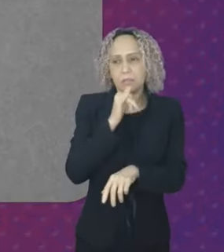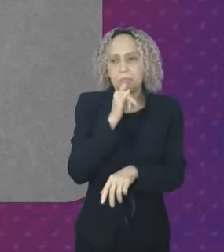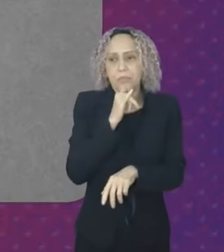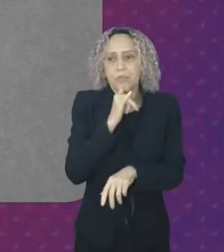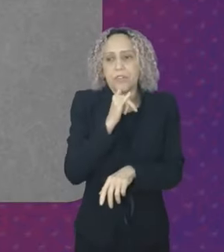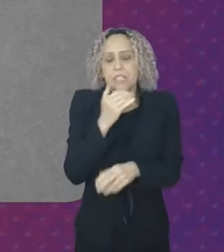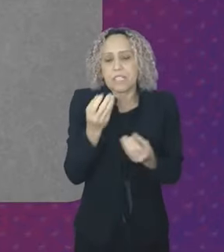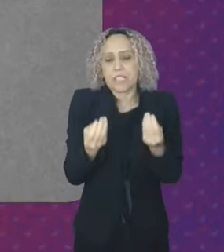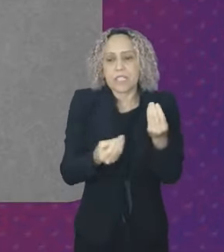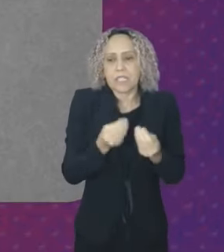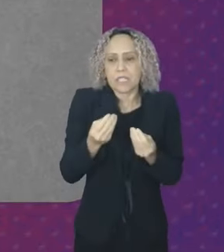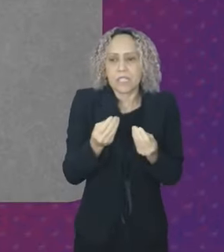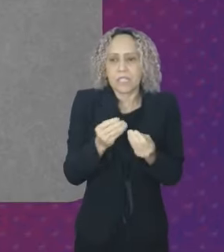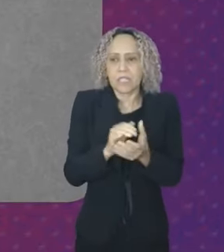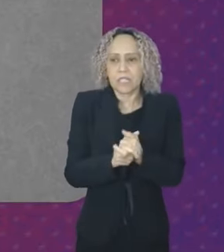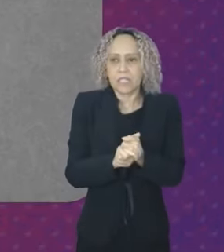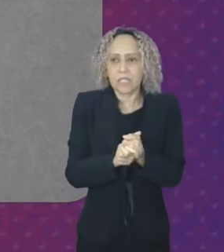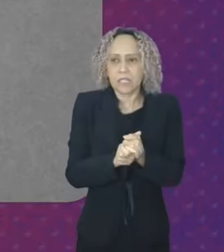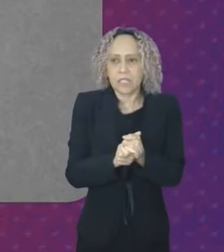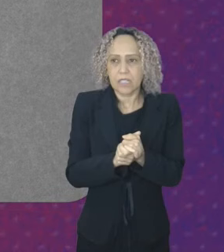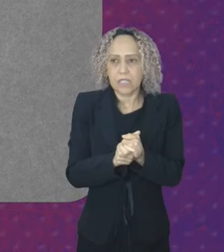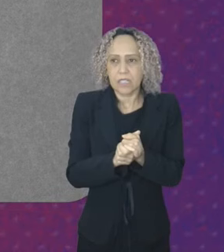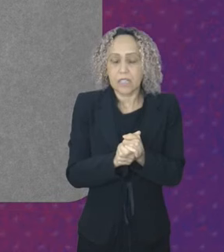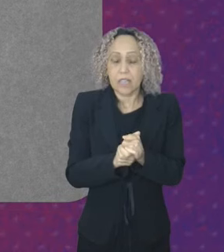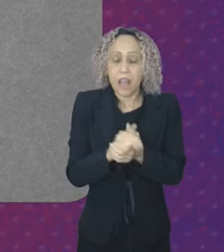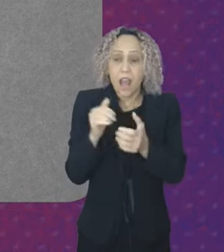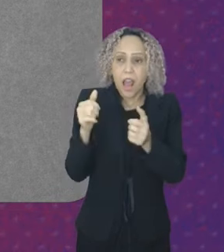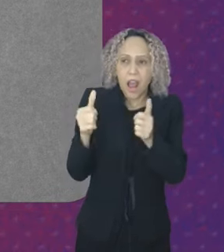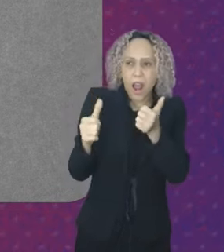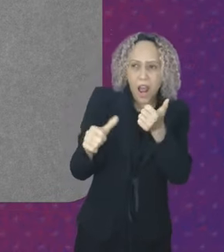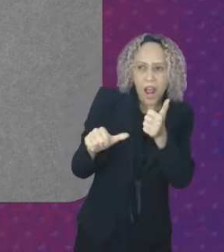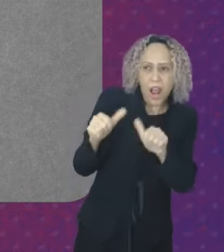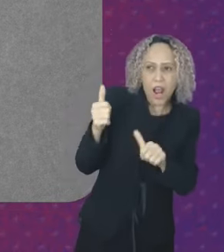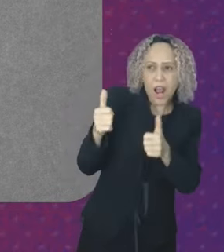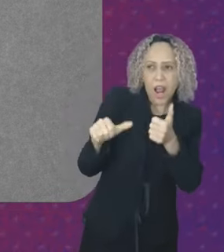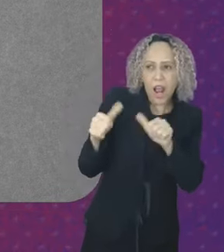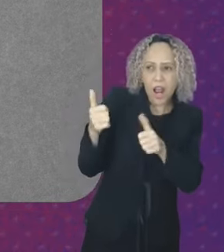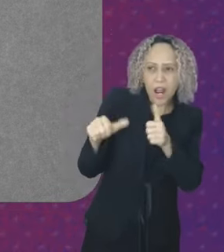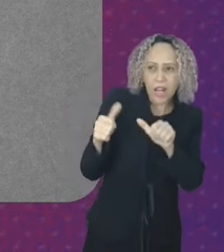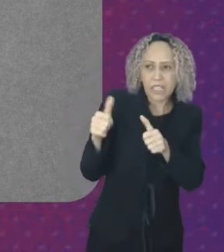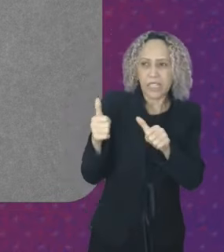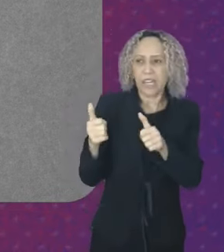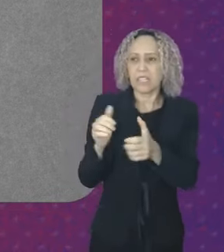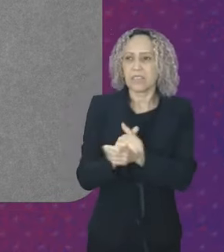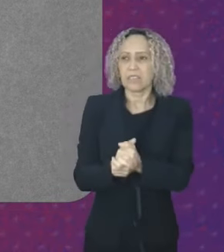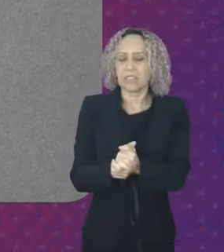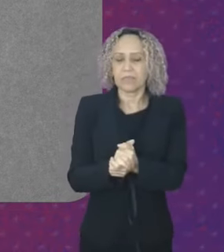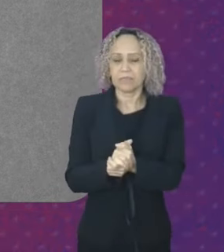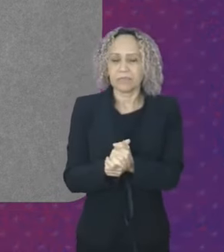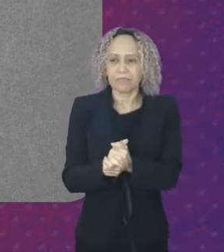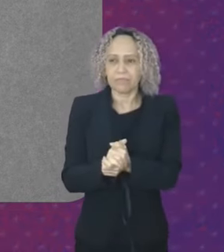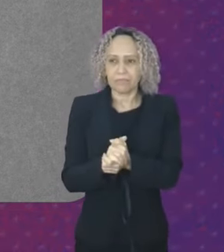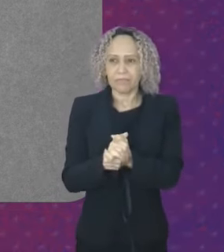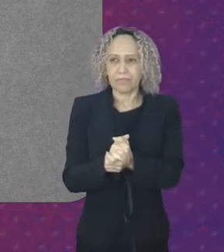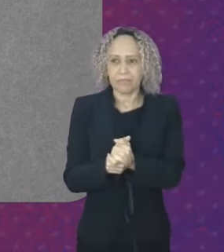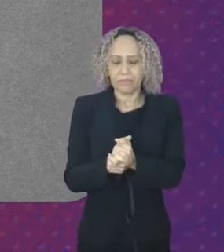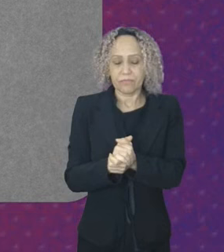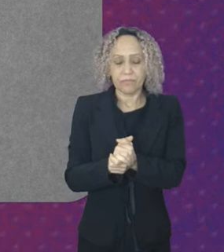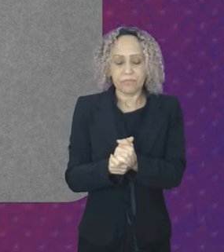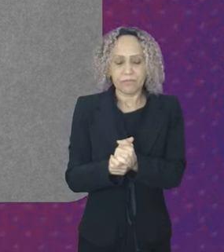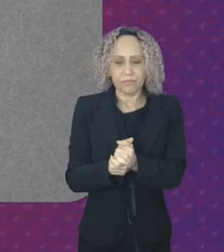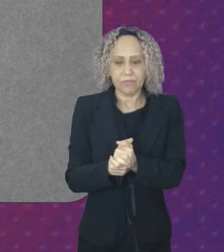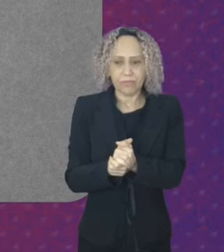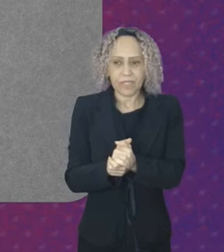análise de SWOT, que eu, honestamente, gosto de chamar de POFA, porque eu acho que é brasileiro,